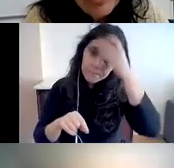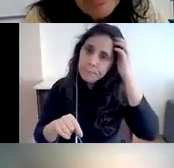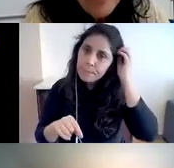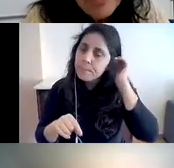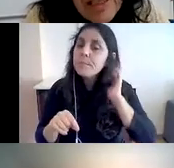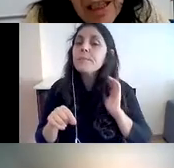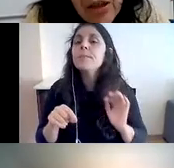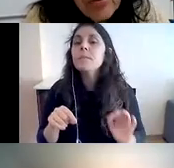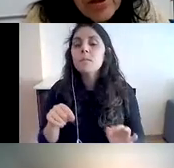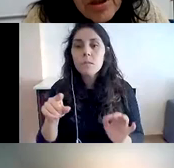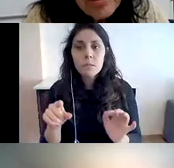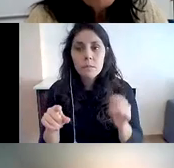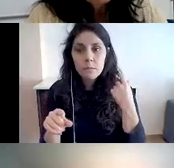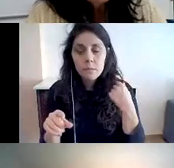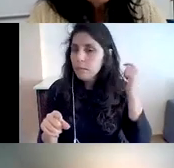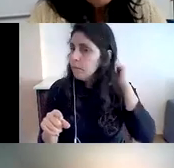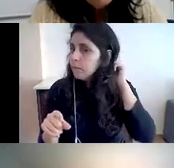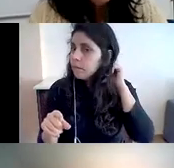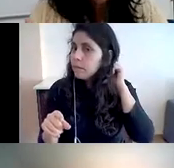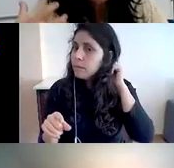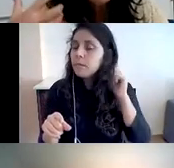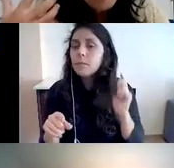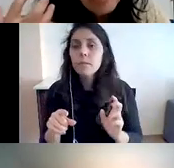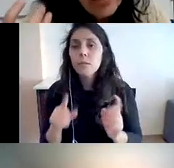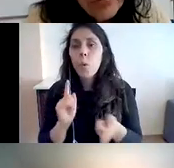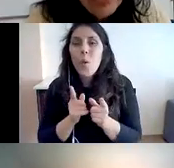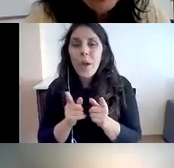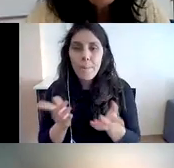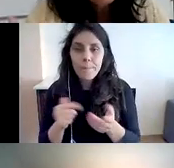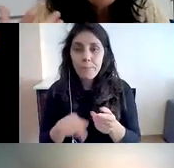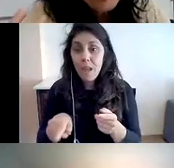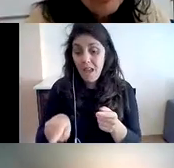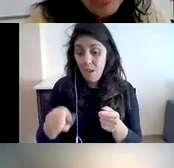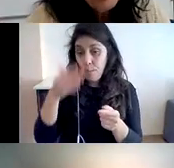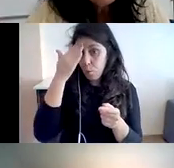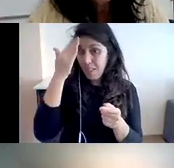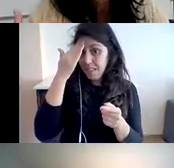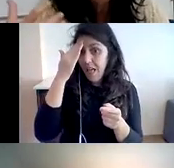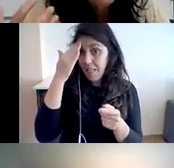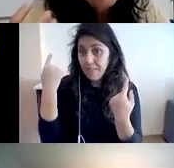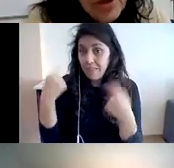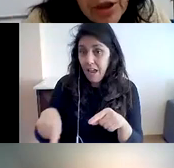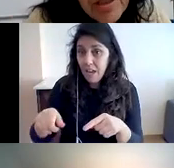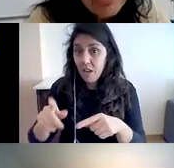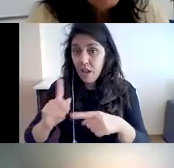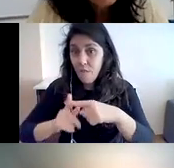acantonamento daquilo que é o potencial inovador do ponto de vista pedagógico, do ponto de vista organizacional, do